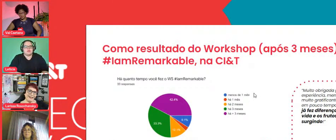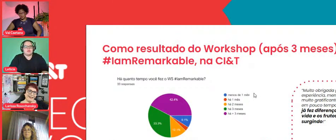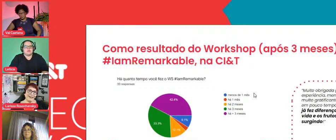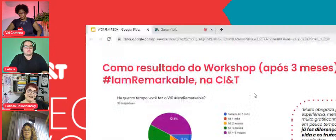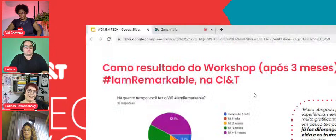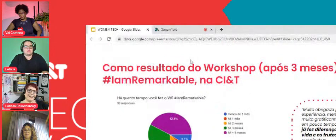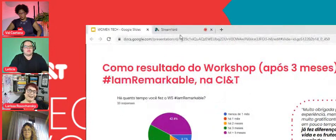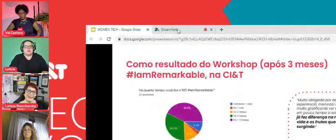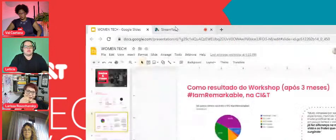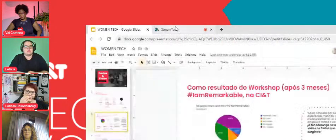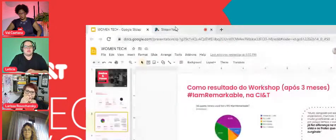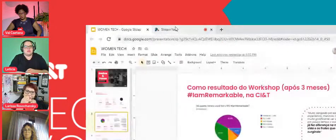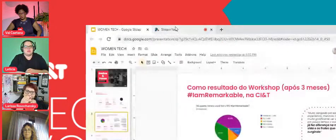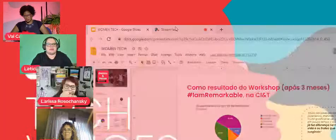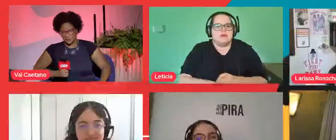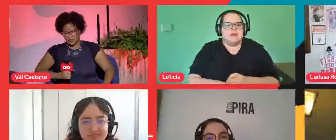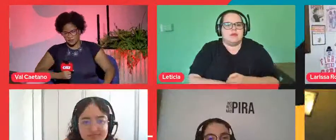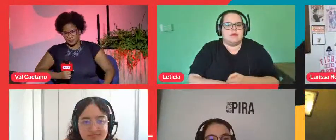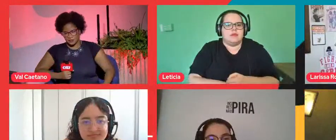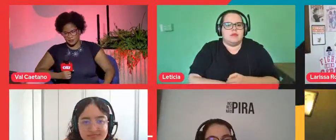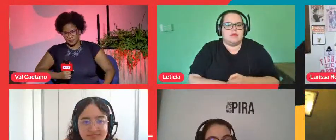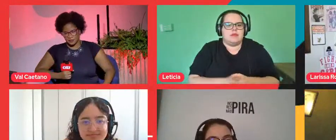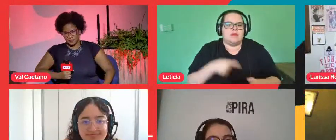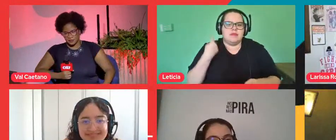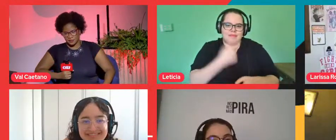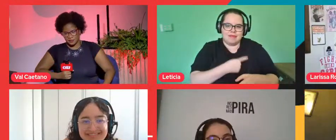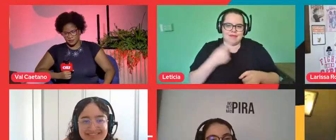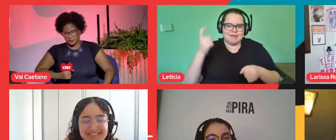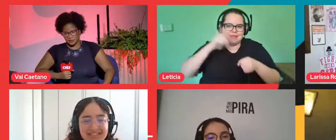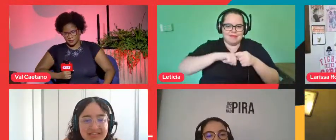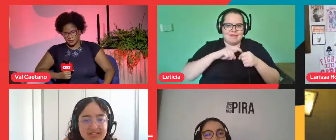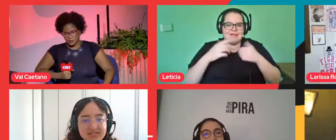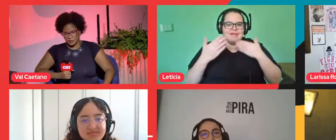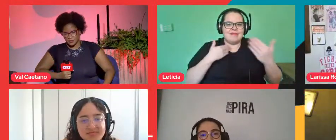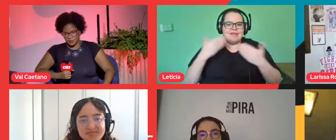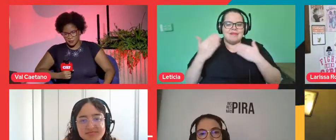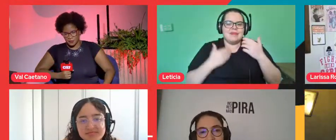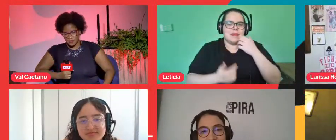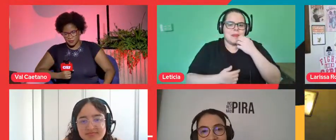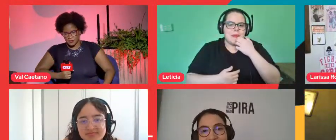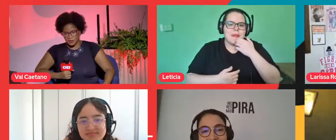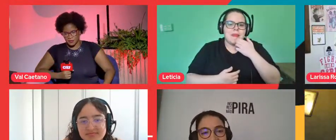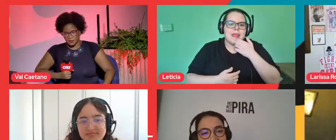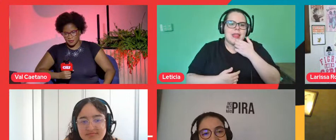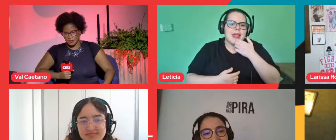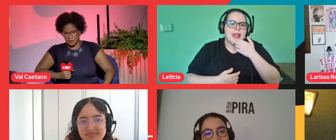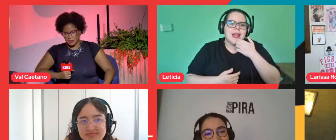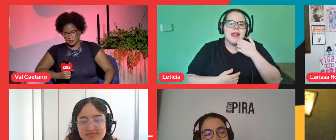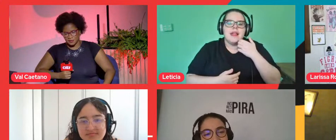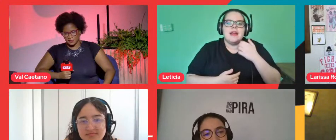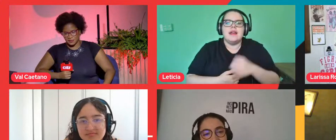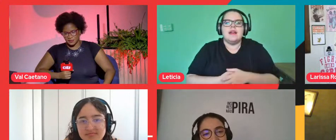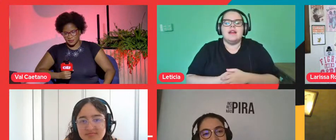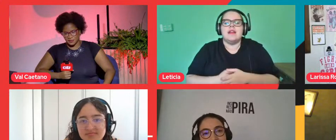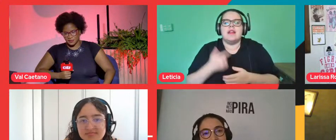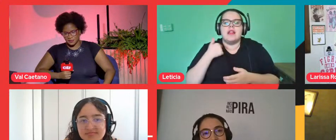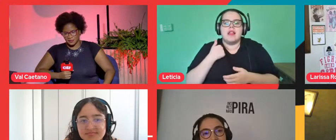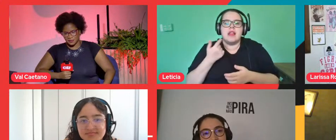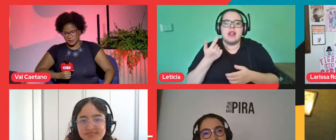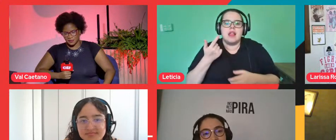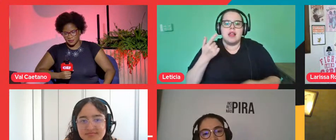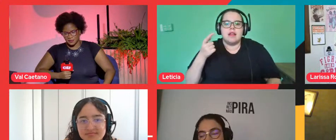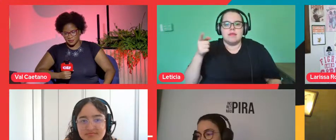o compartilhamento aqui para a gente voltar na roda de conversa aí. E uma coisa que, pra, assim, eu e a Pri, a